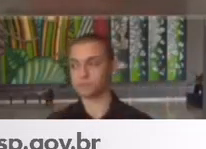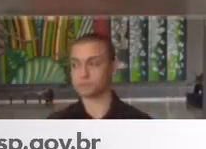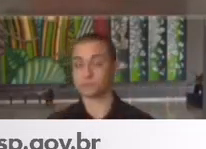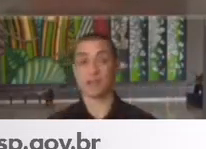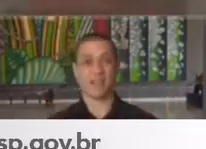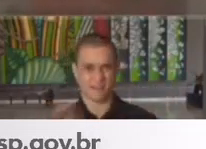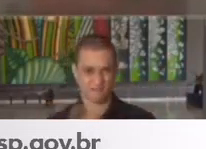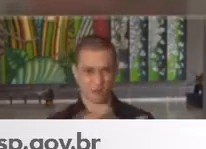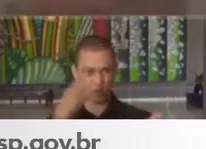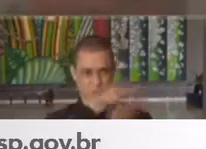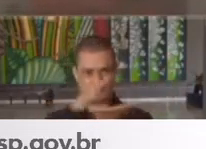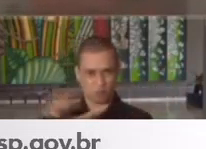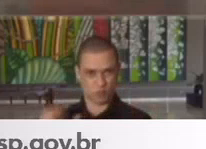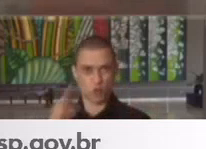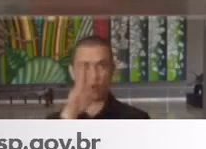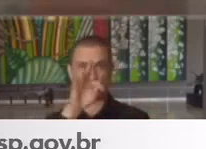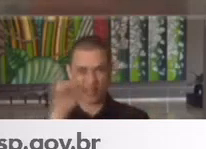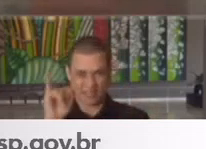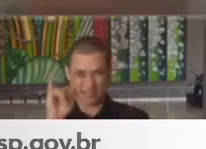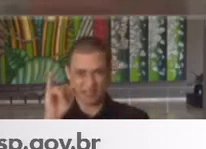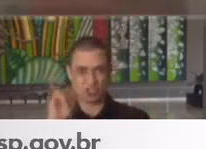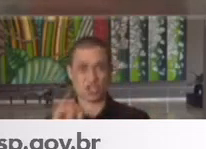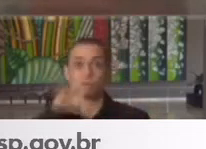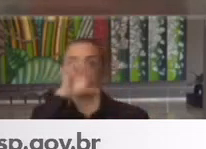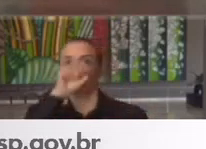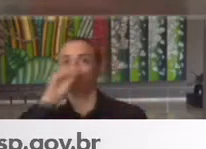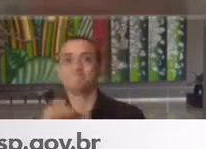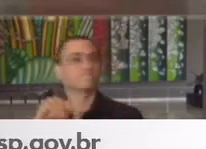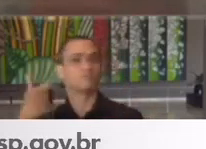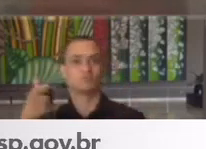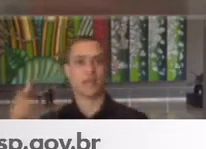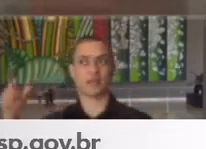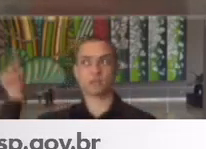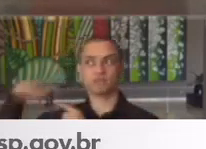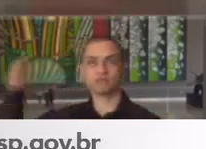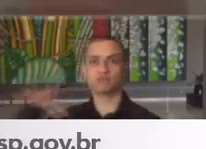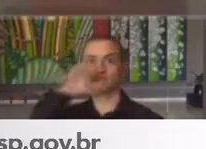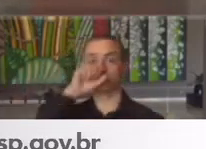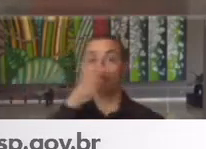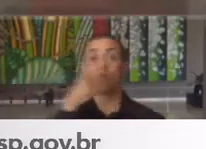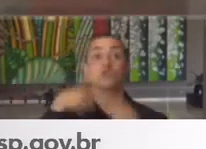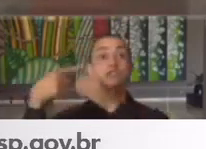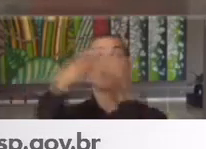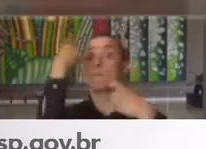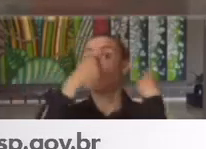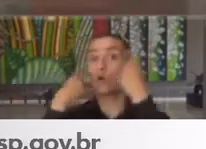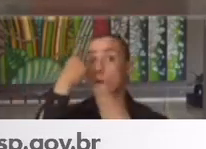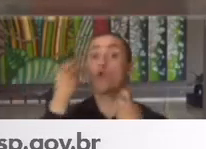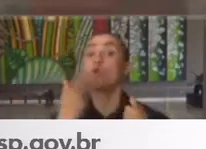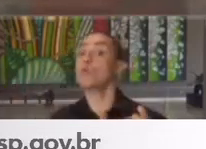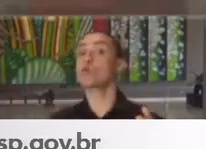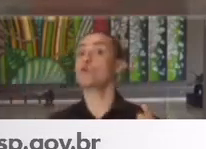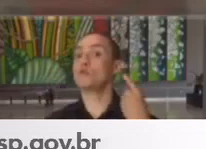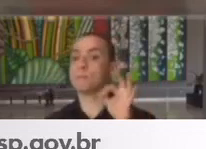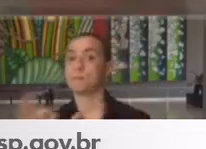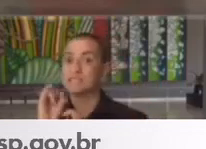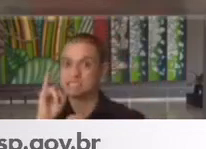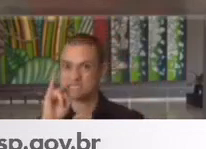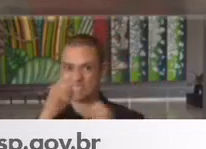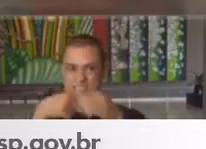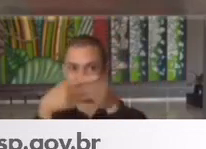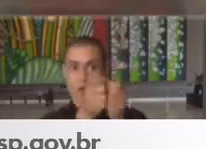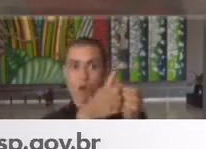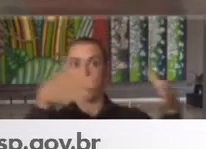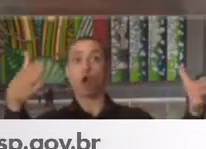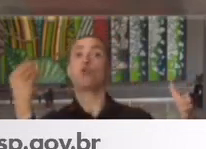UTI com respiradores preocupa cidades do interior do estado. Como o governo se prepara para o possível aumento da demanda nas próximas